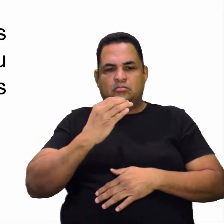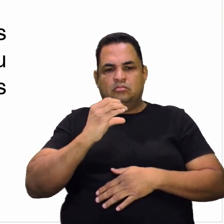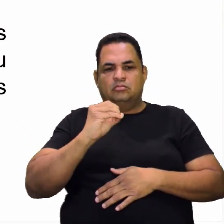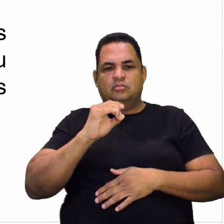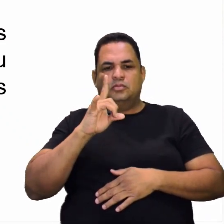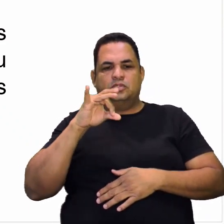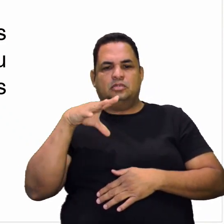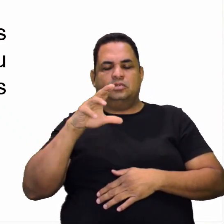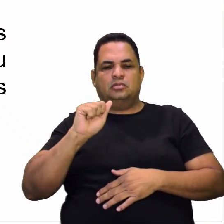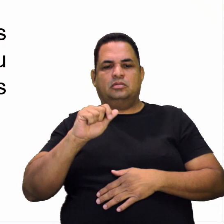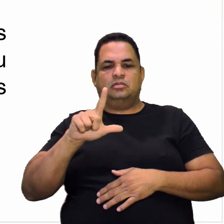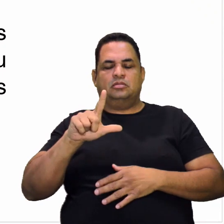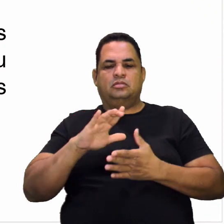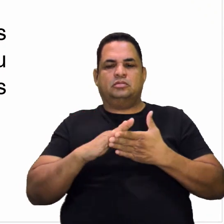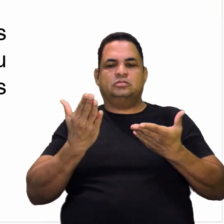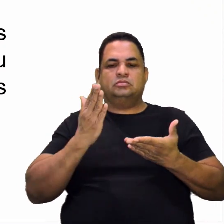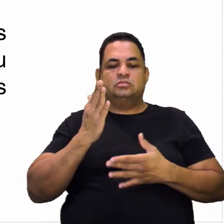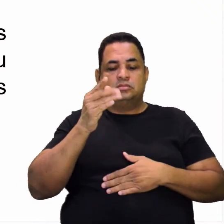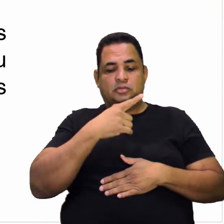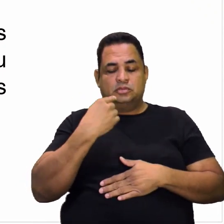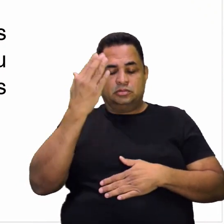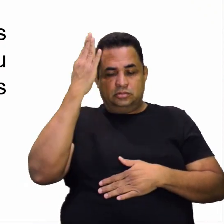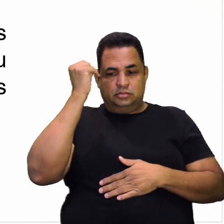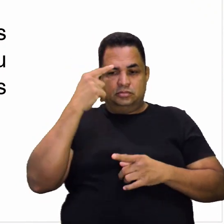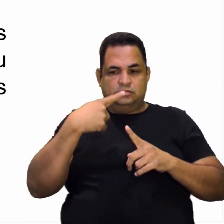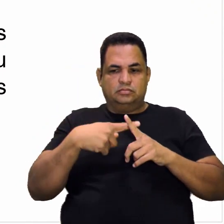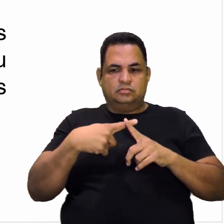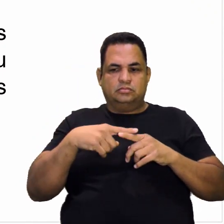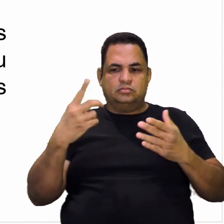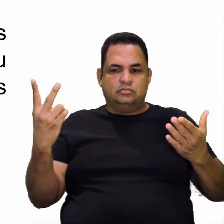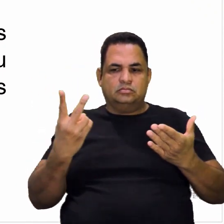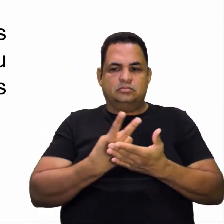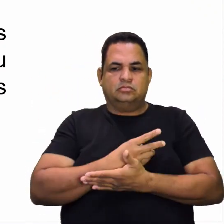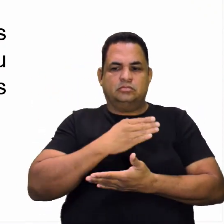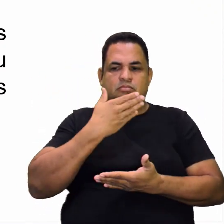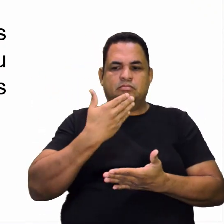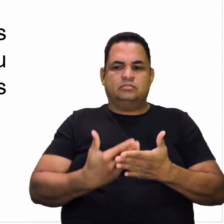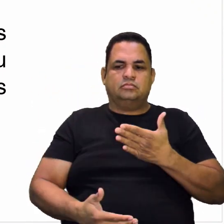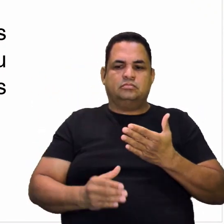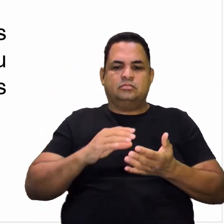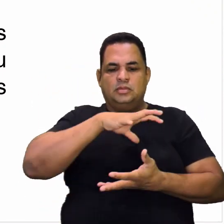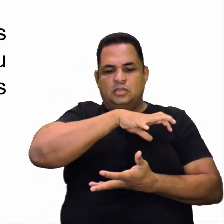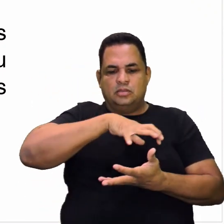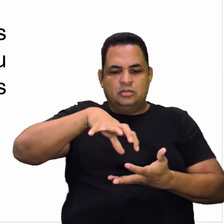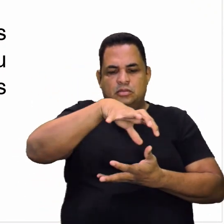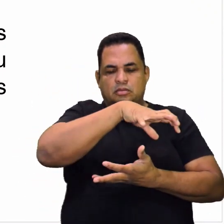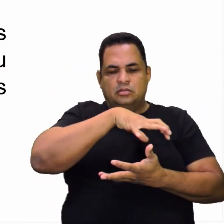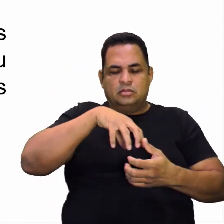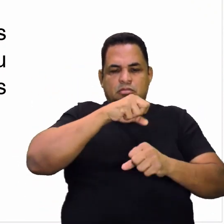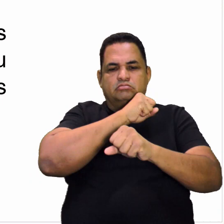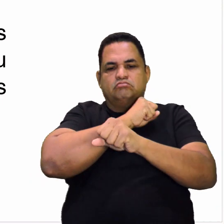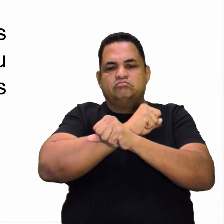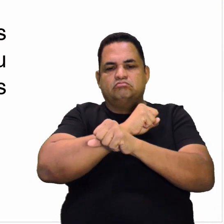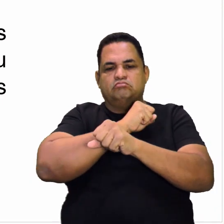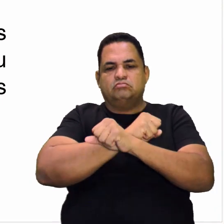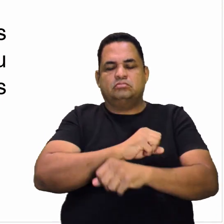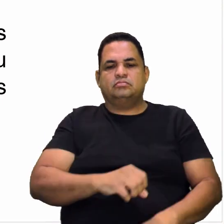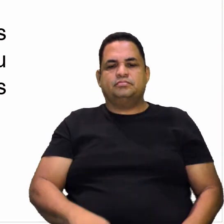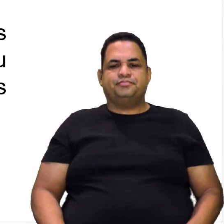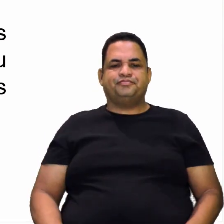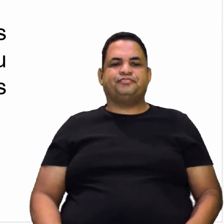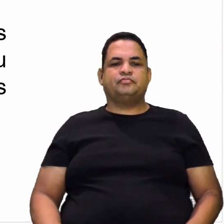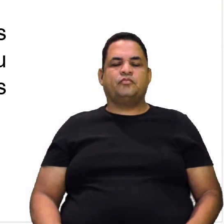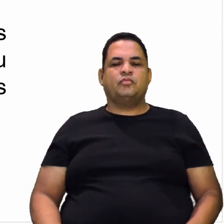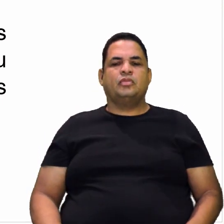ocidental. E a gente sabe disso. O que levou à queda do Império Romano foi a revolta dos escravos. E aí